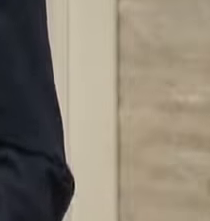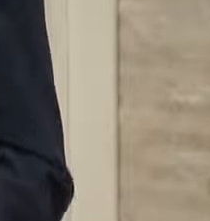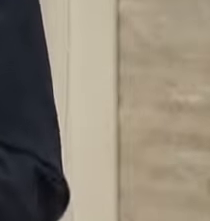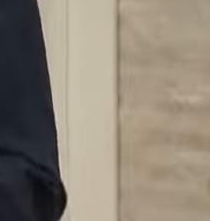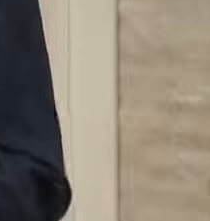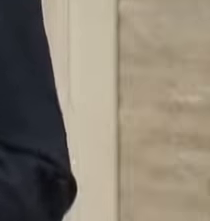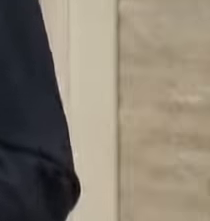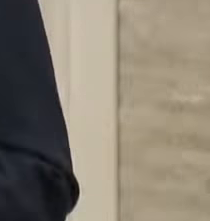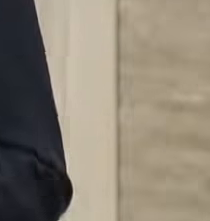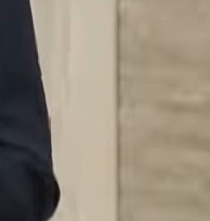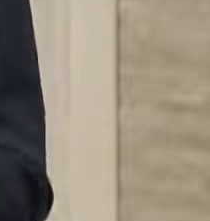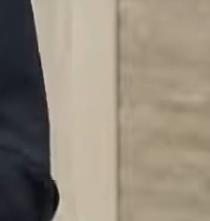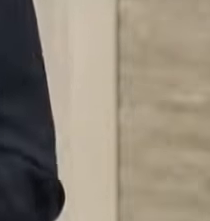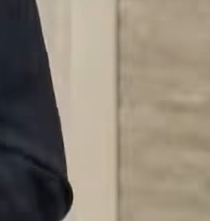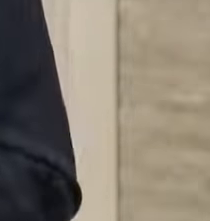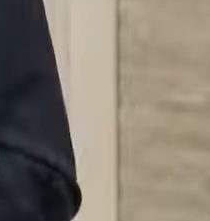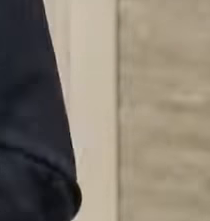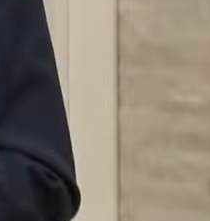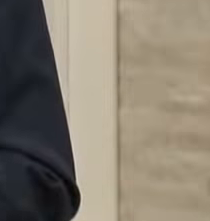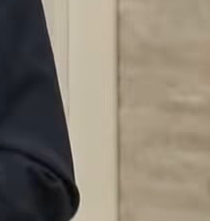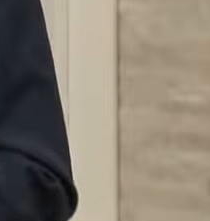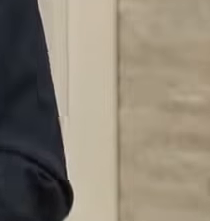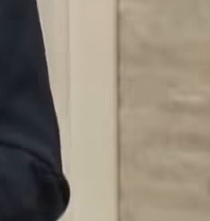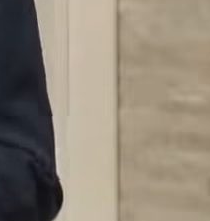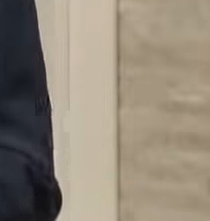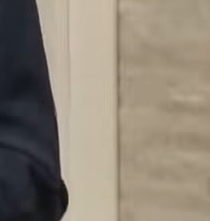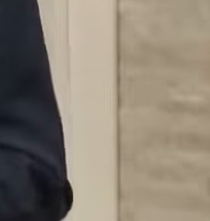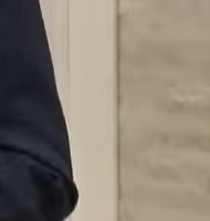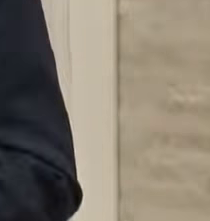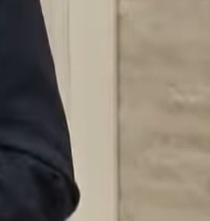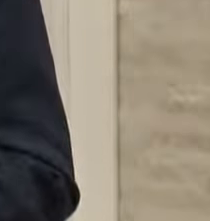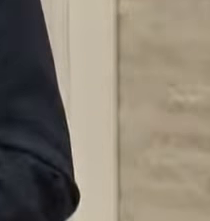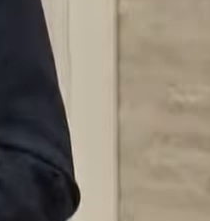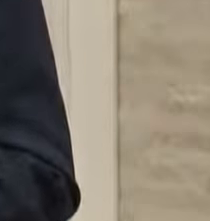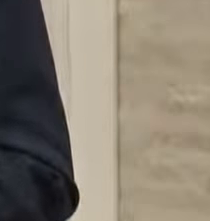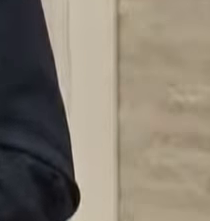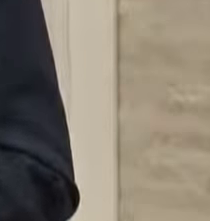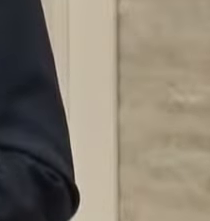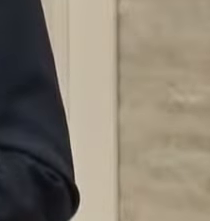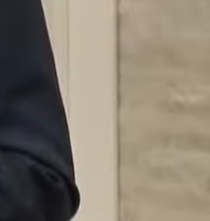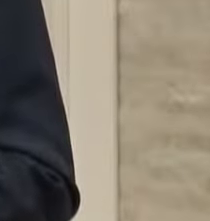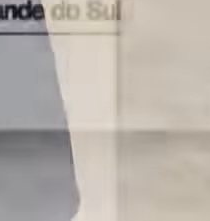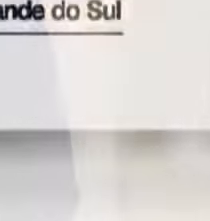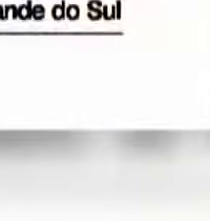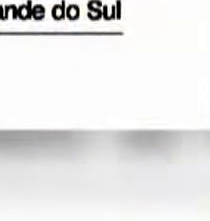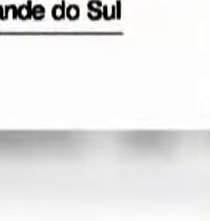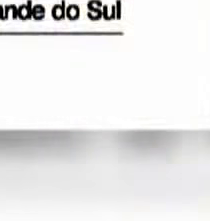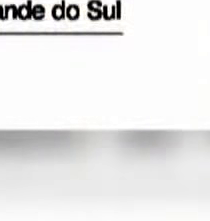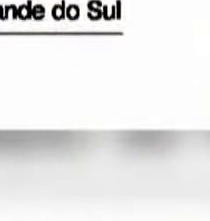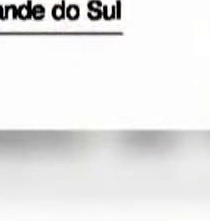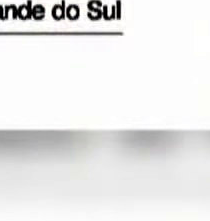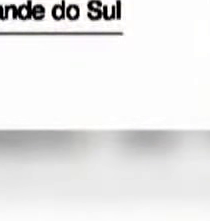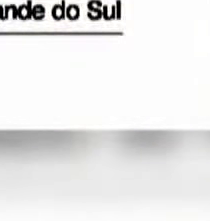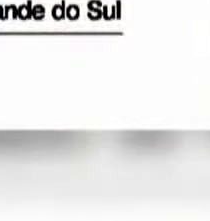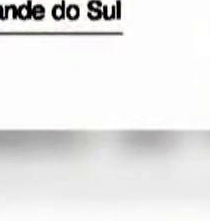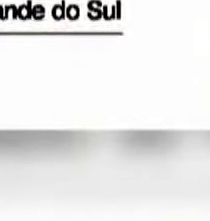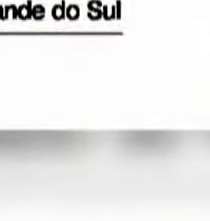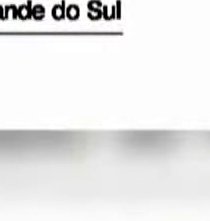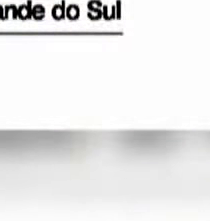você pode conferir em nossos telejornais e no portal da TV Assembleia.